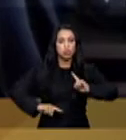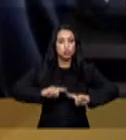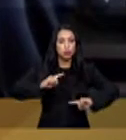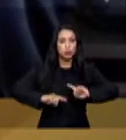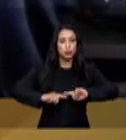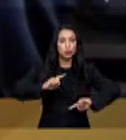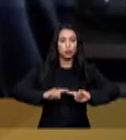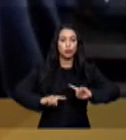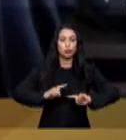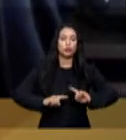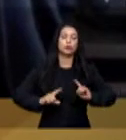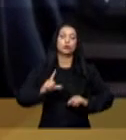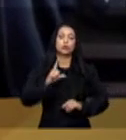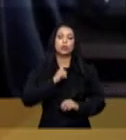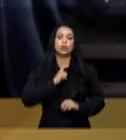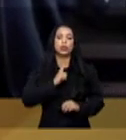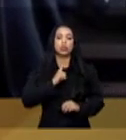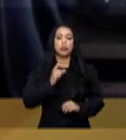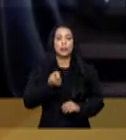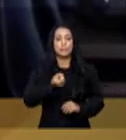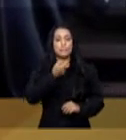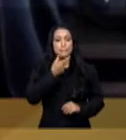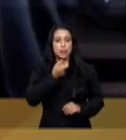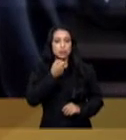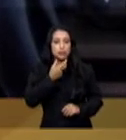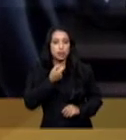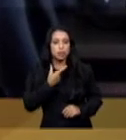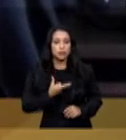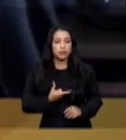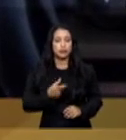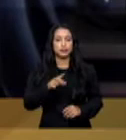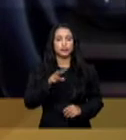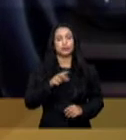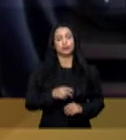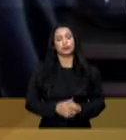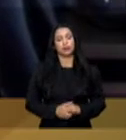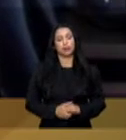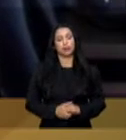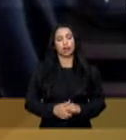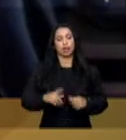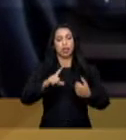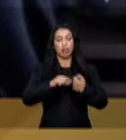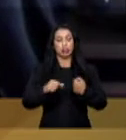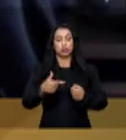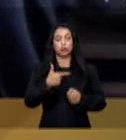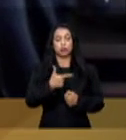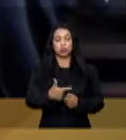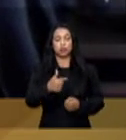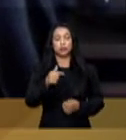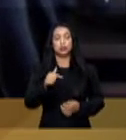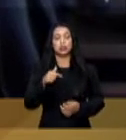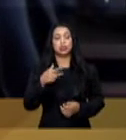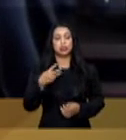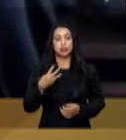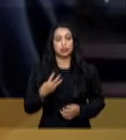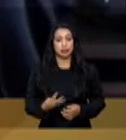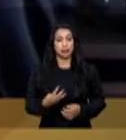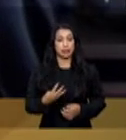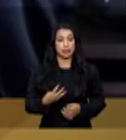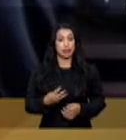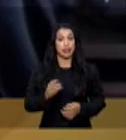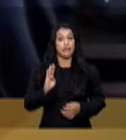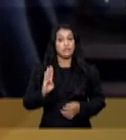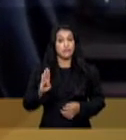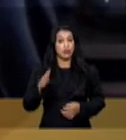fins terapêuticos ou medicinais. Artigo 273.